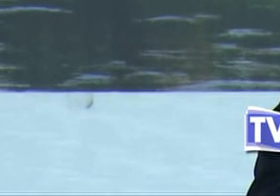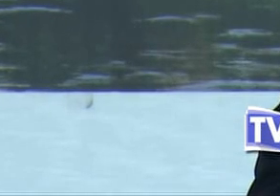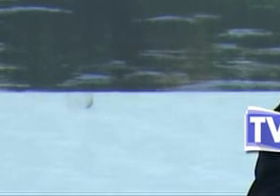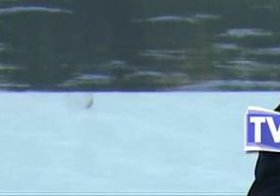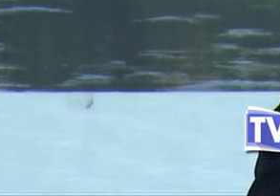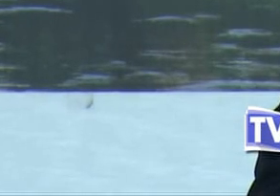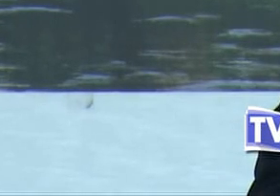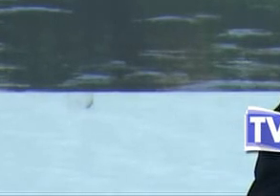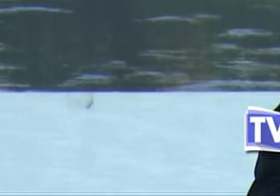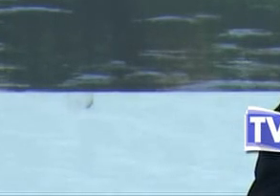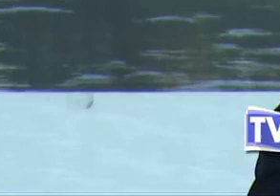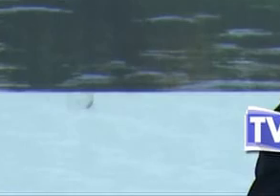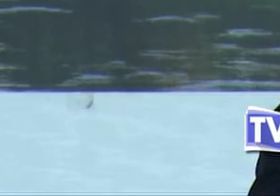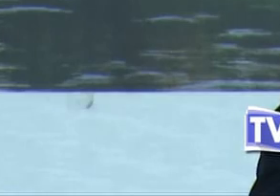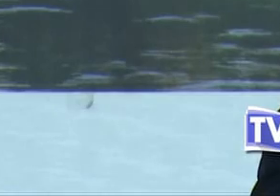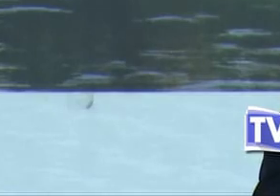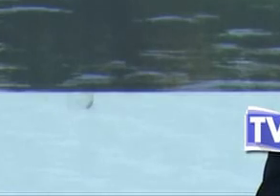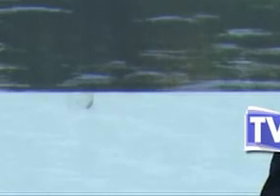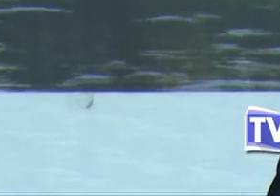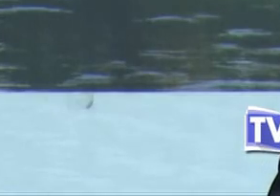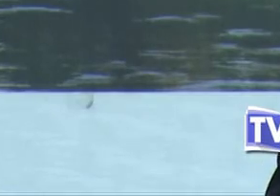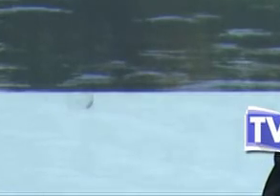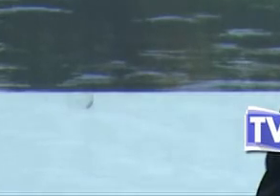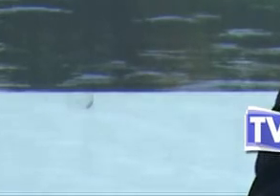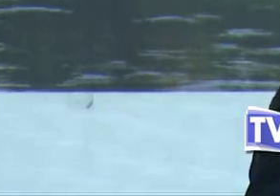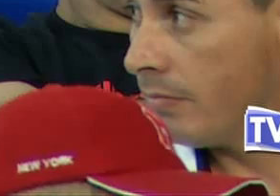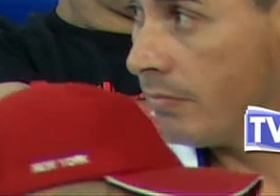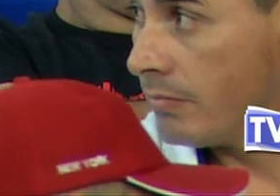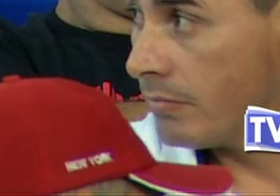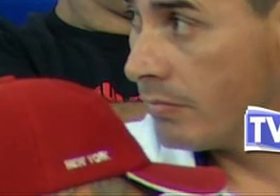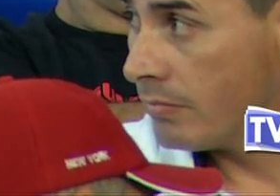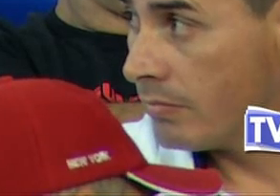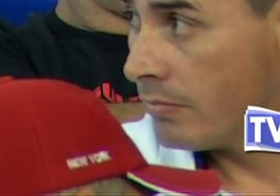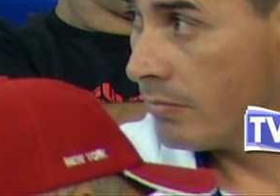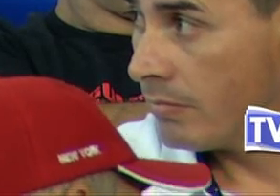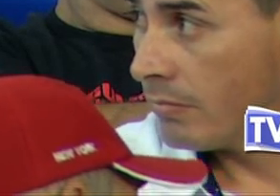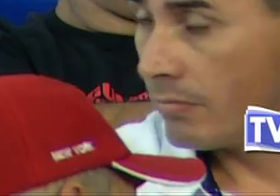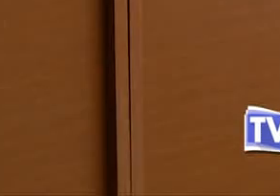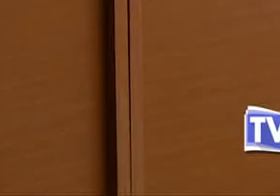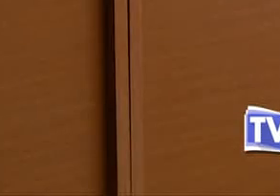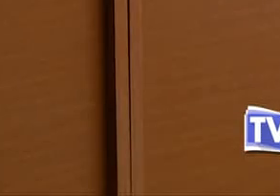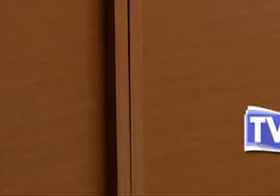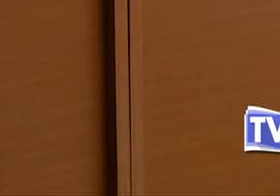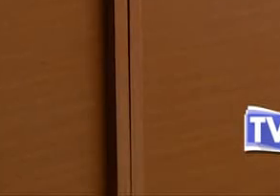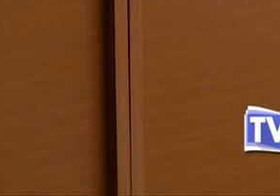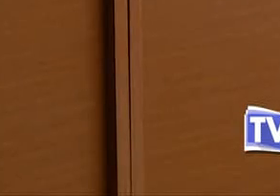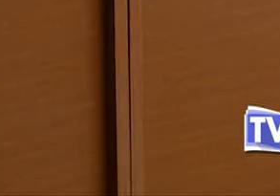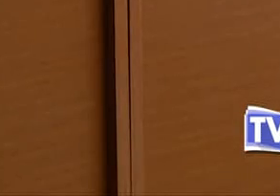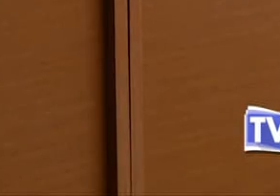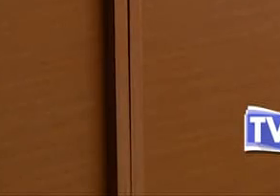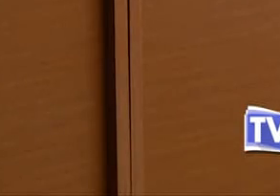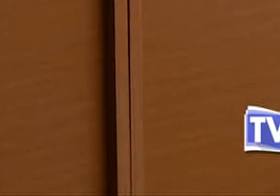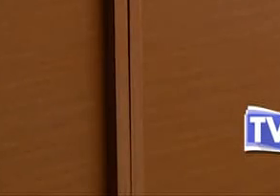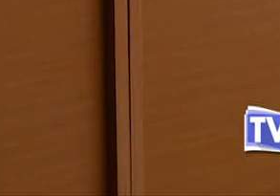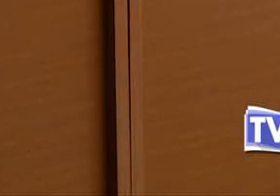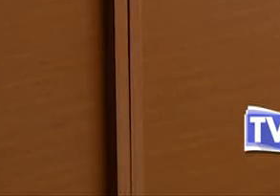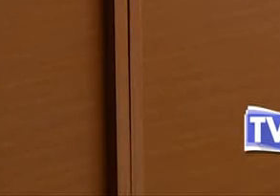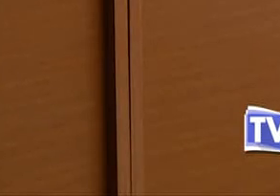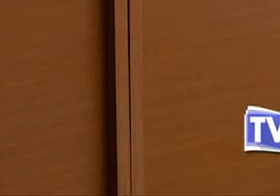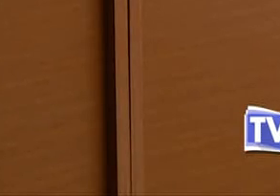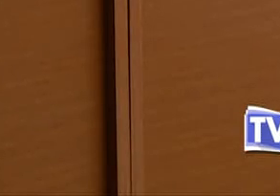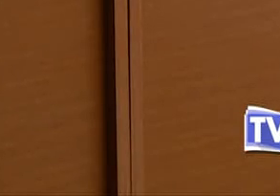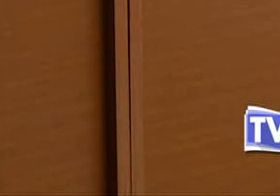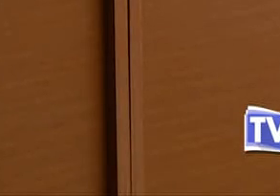inversão. Vereador Manga, muito importante esse seu olhar para essa situação que está acabando, não somente com as escolas,